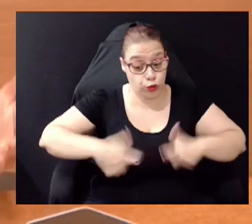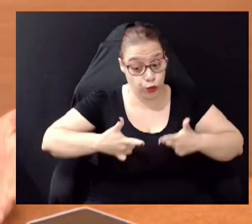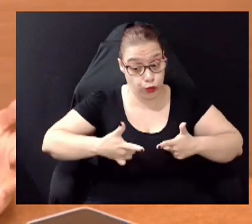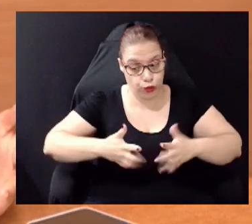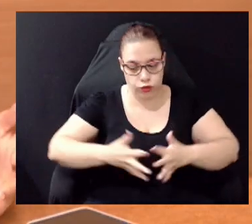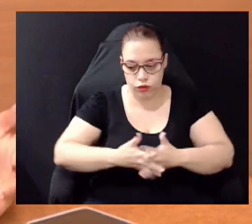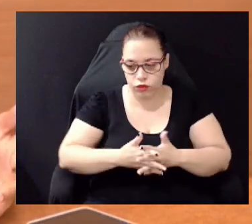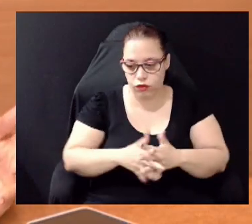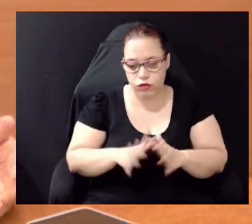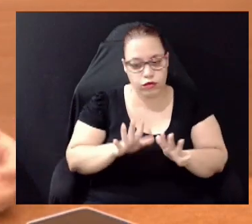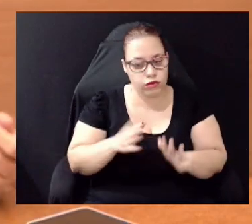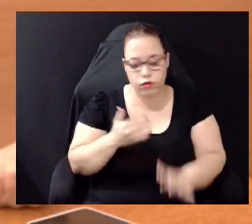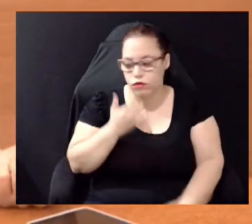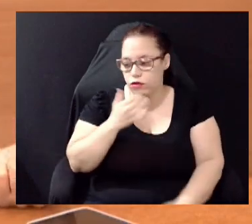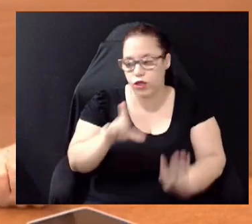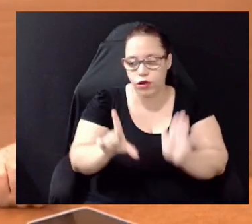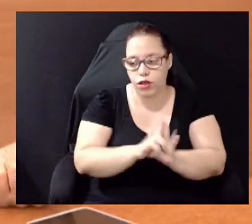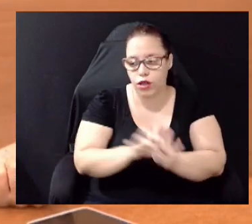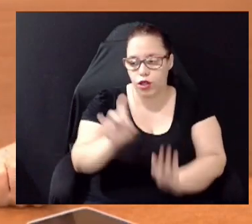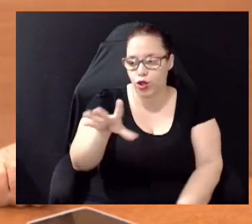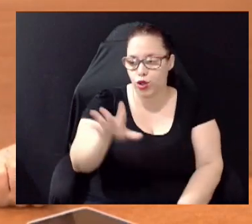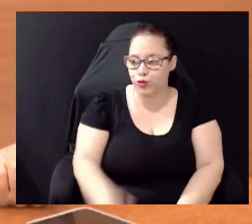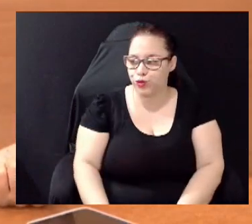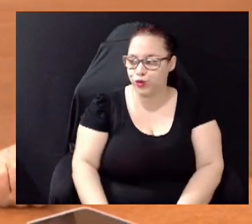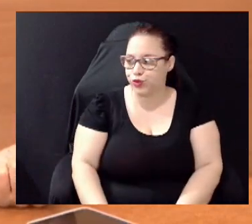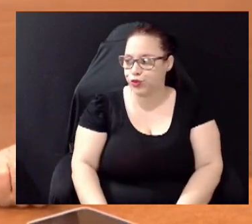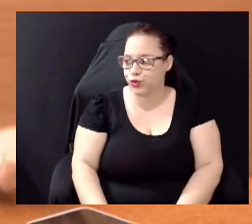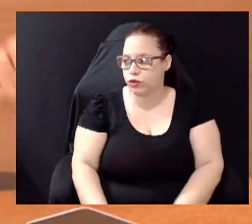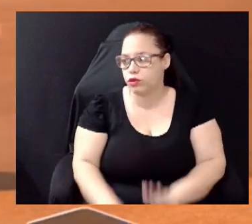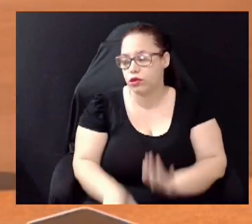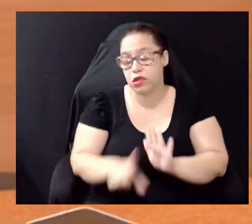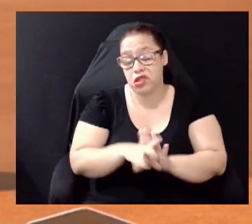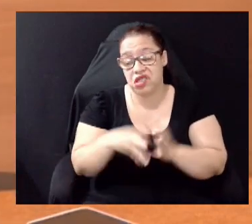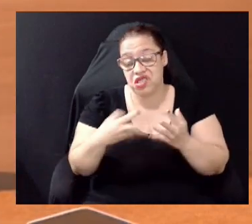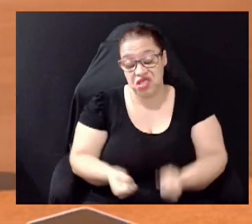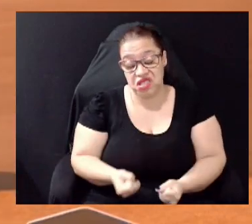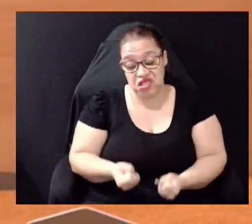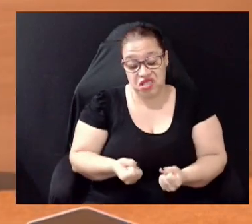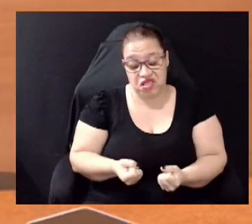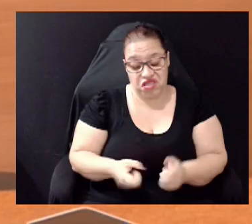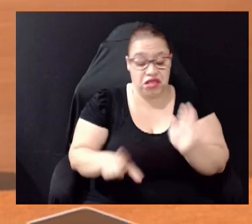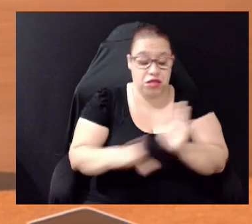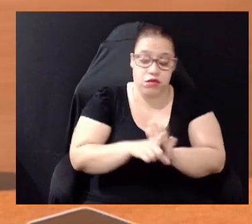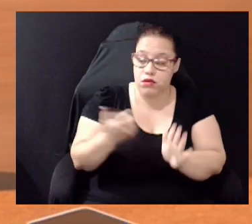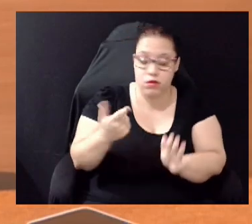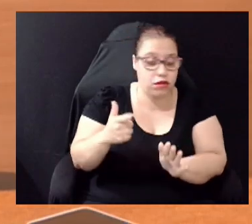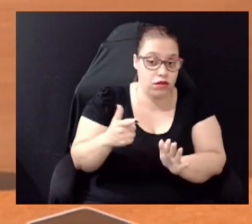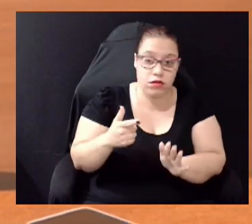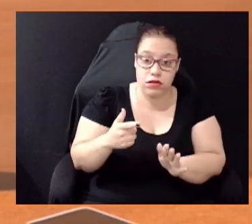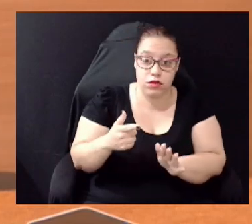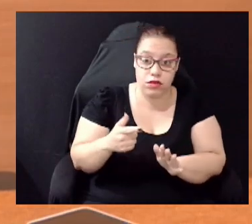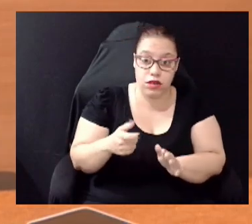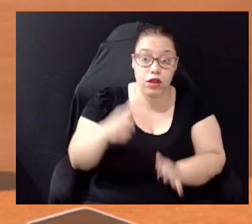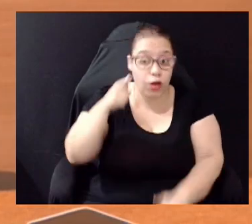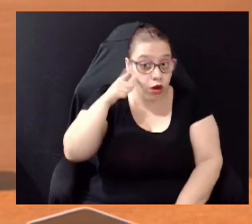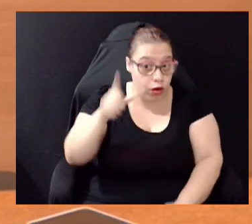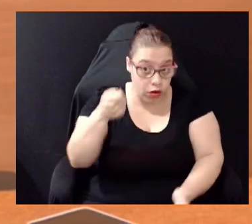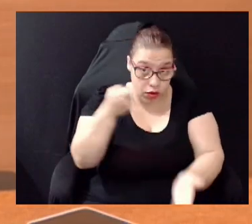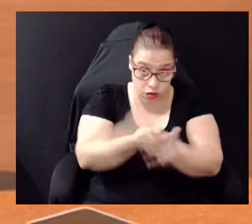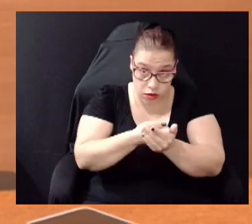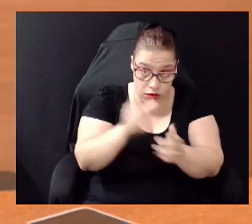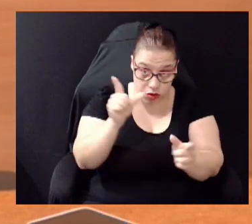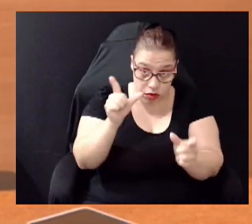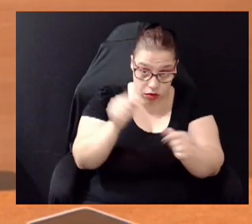basta ter lei, né? A gente sabe que tem lei que pega e lei que não pega. Então, o que diz se a gente vai conseguir, de fato, reduzir a jornada